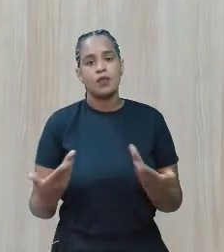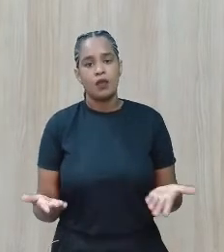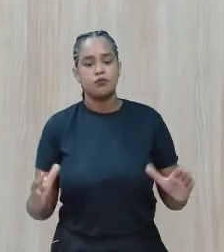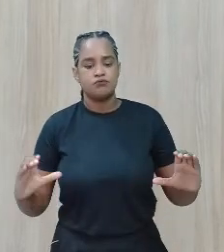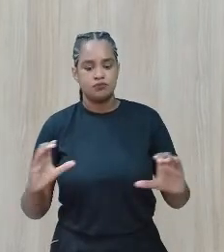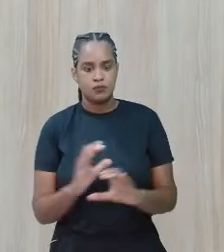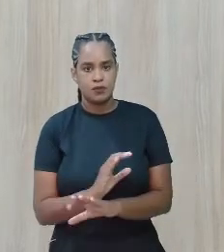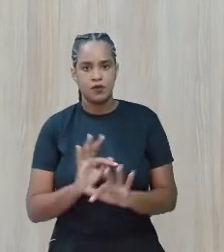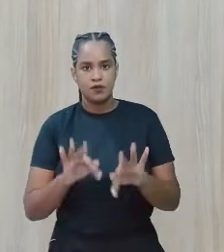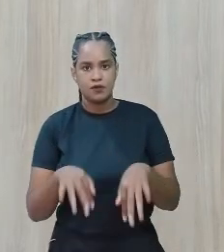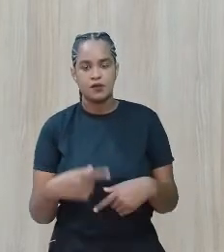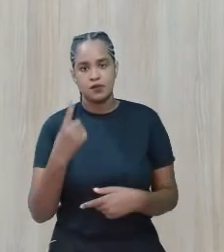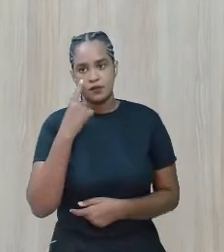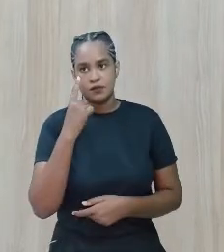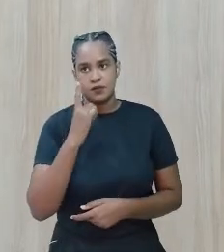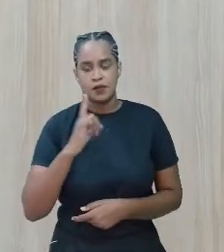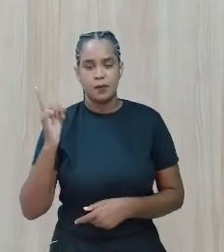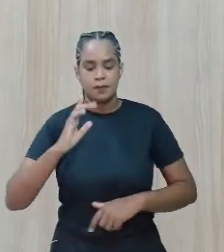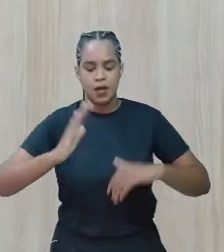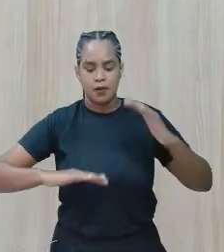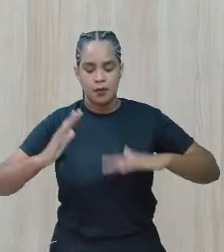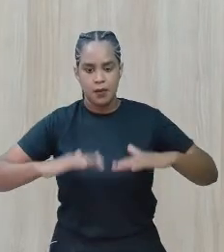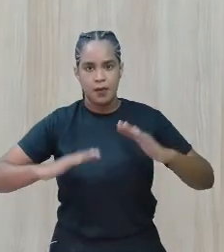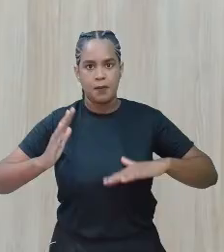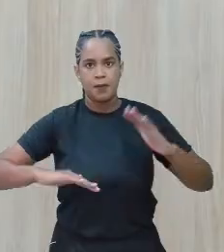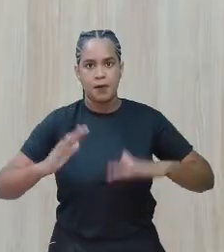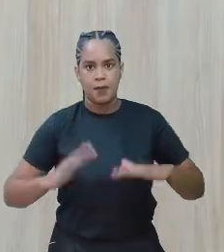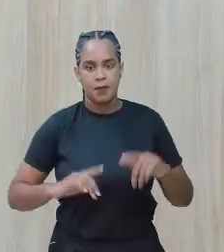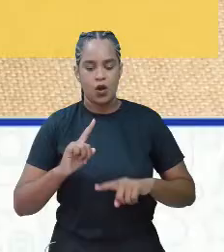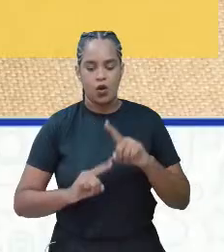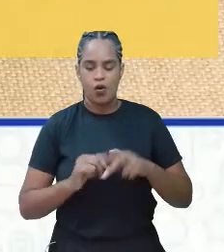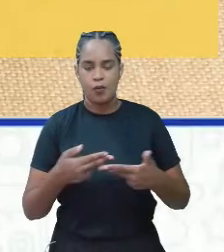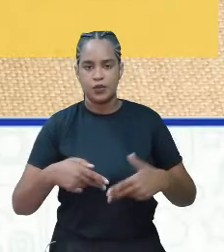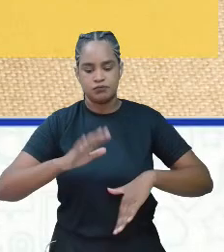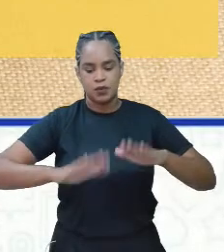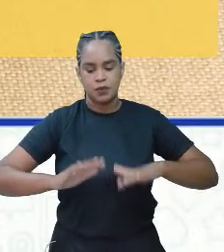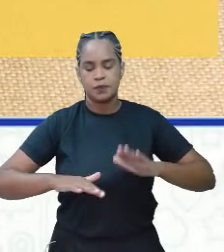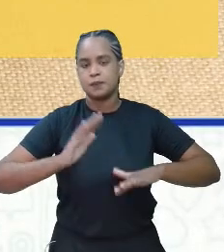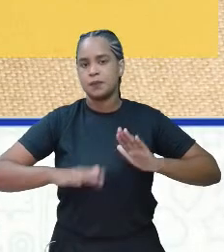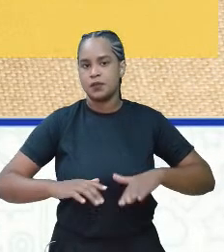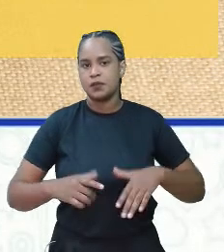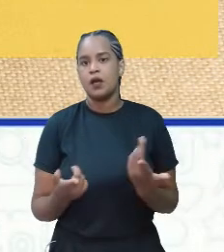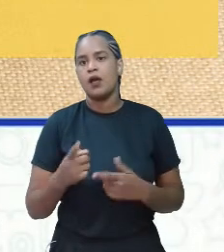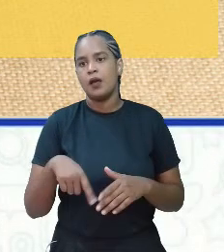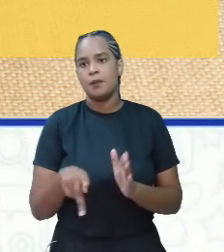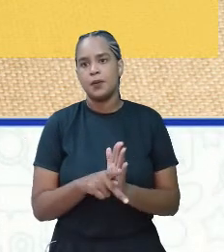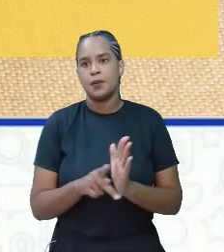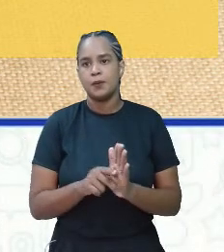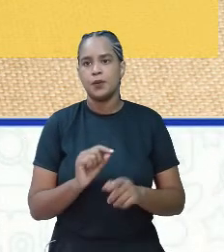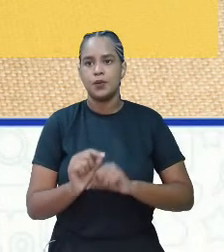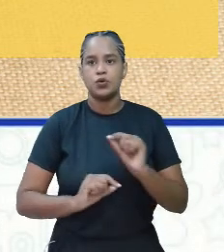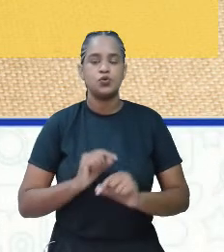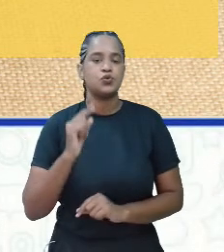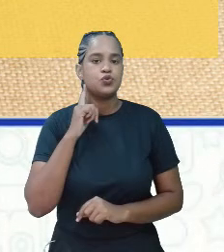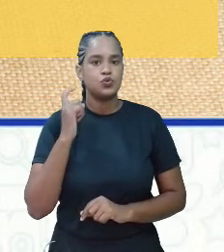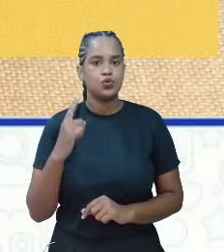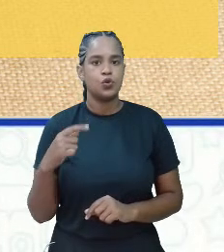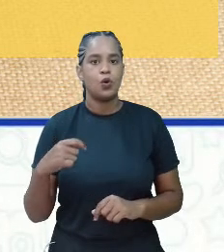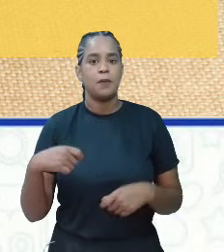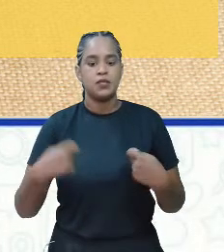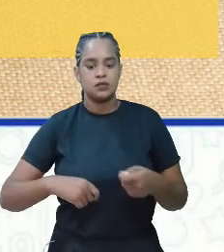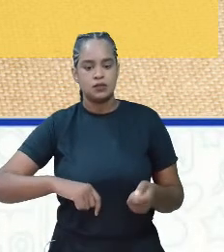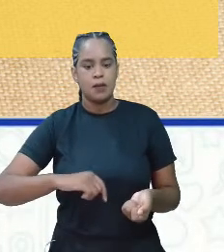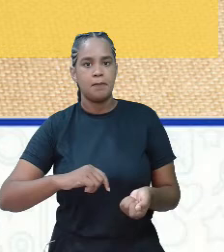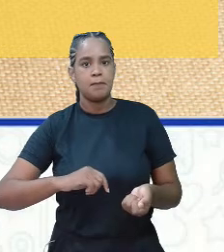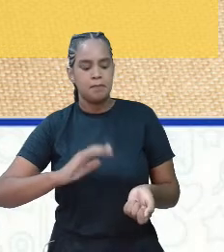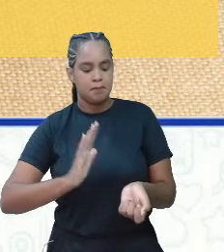a gente tem os instrumentos de percussão, né? Que são aqueles instrumentos que são feitos, que o som é produzido pela